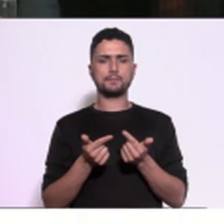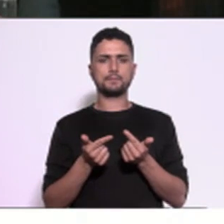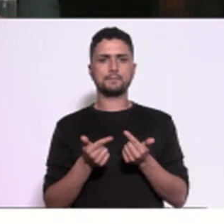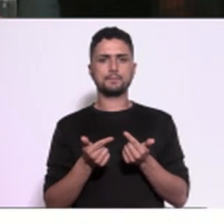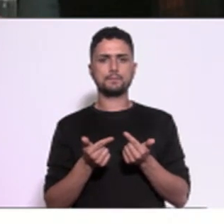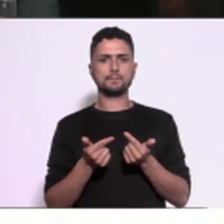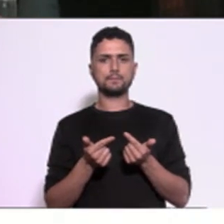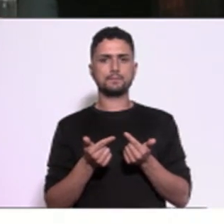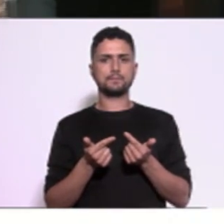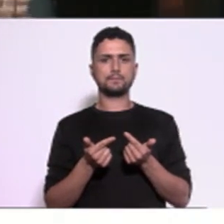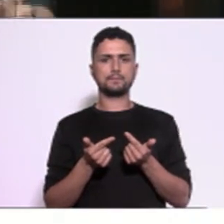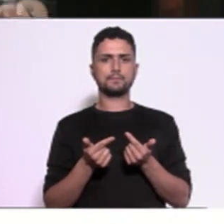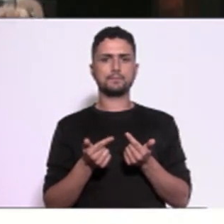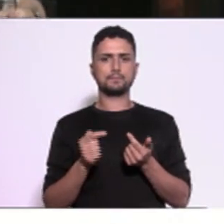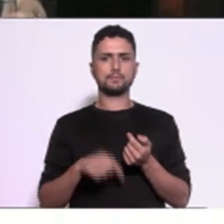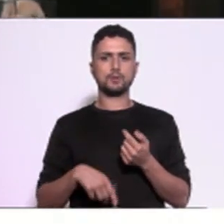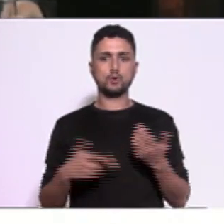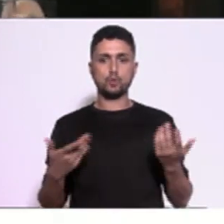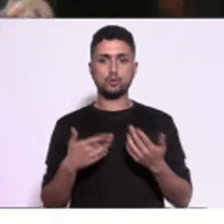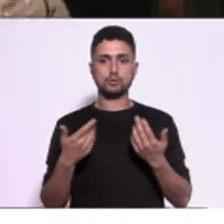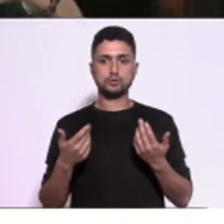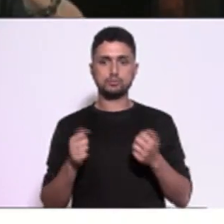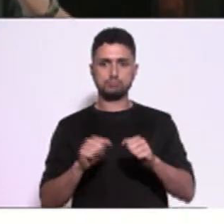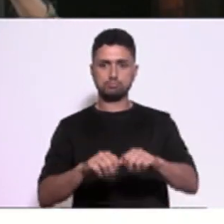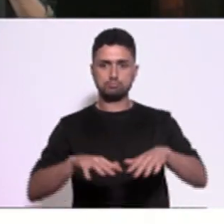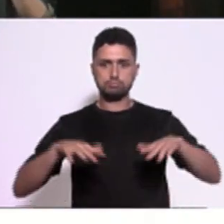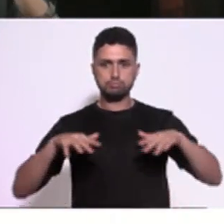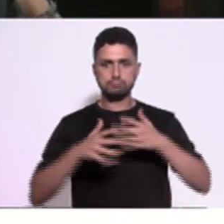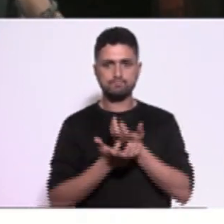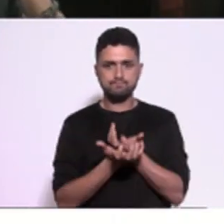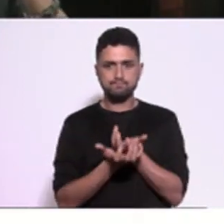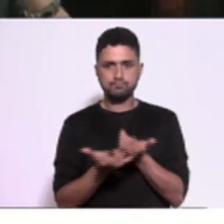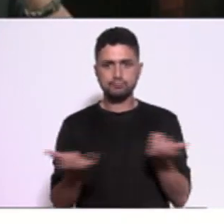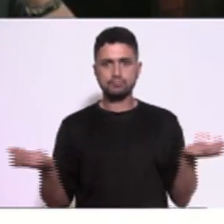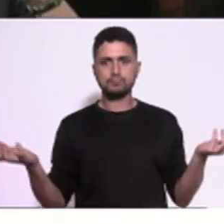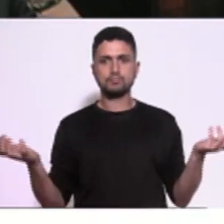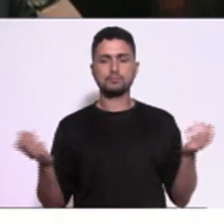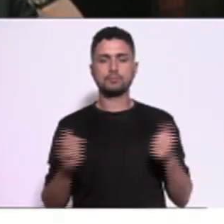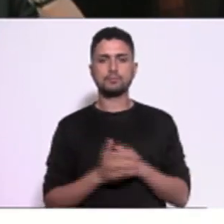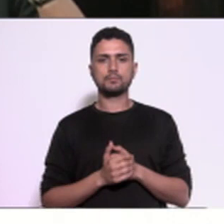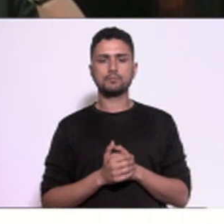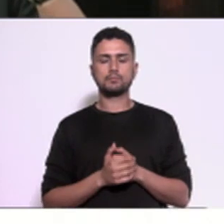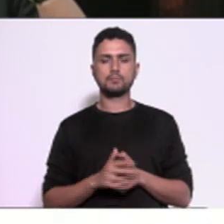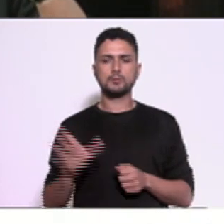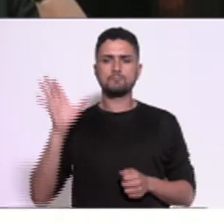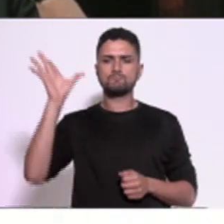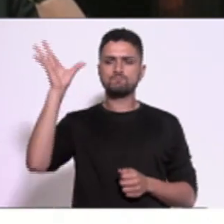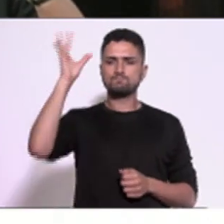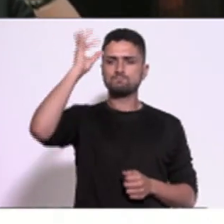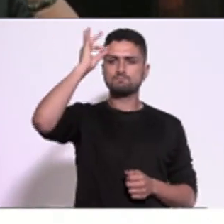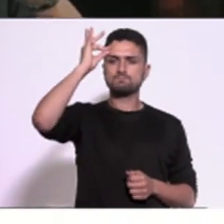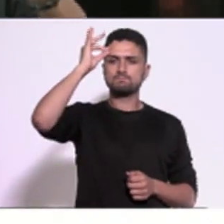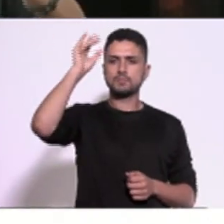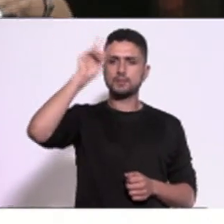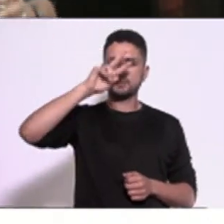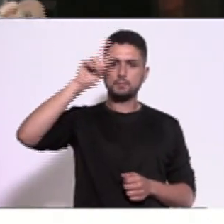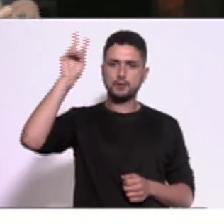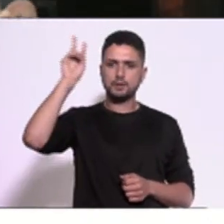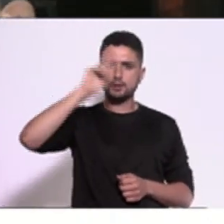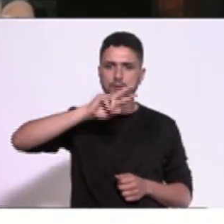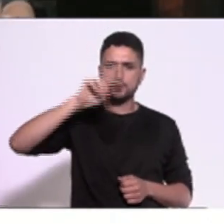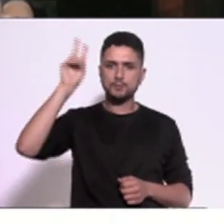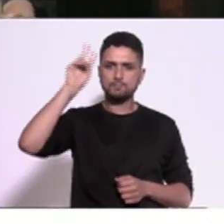estarmos realizando esse evento para reavivar um pouco a nossa